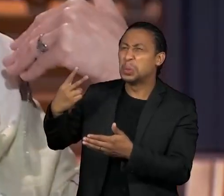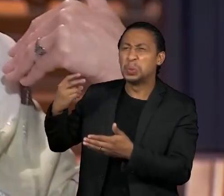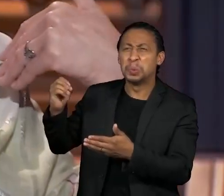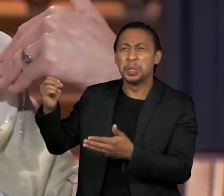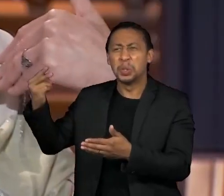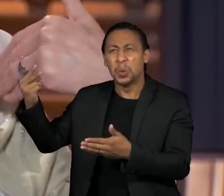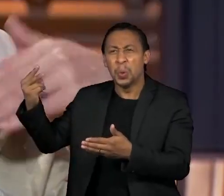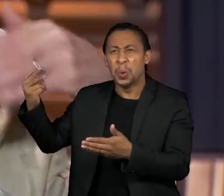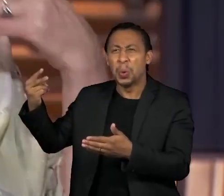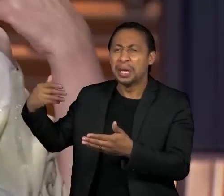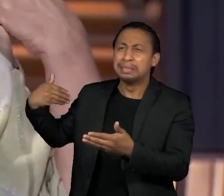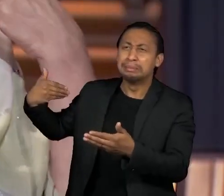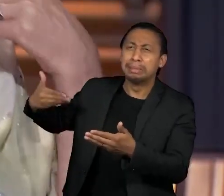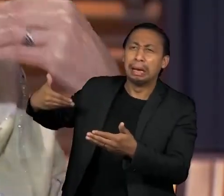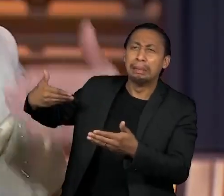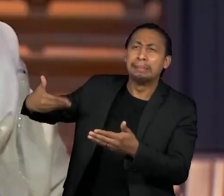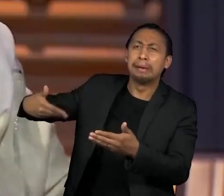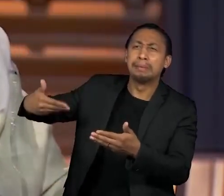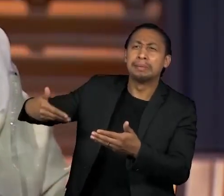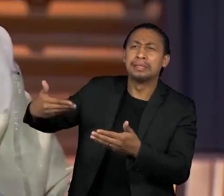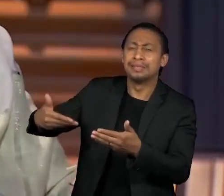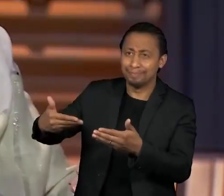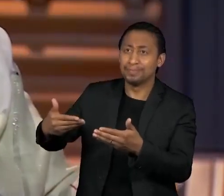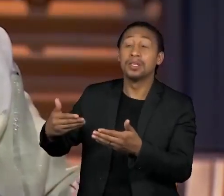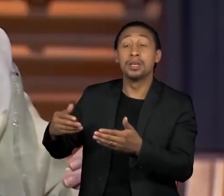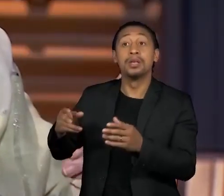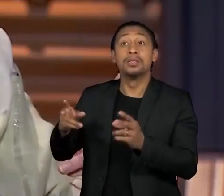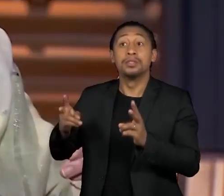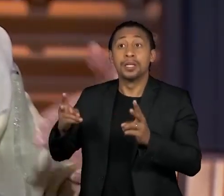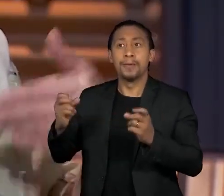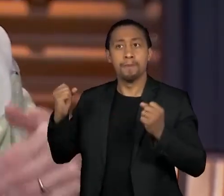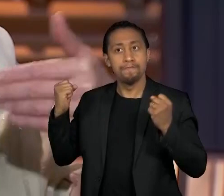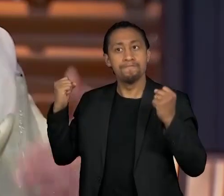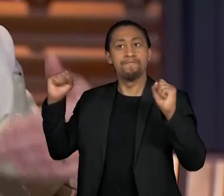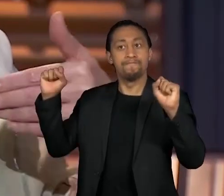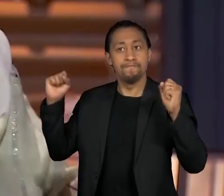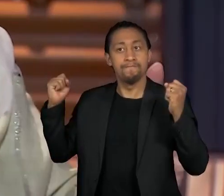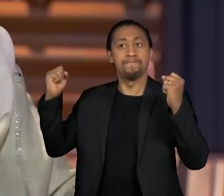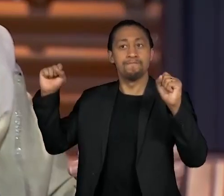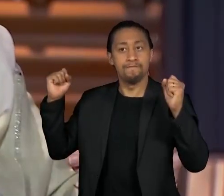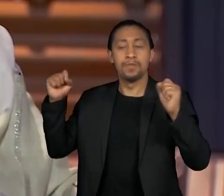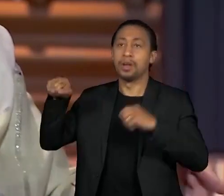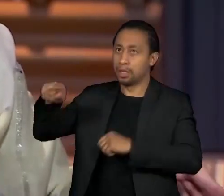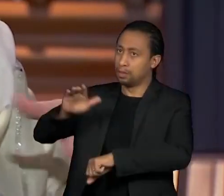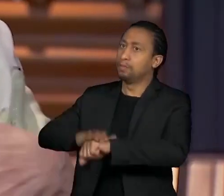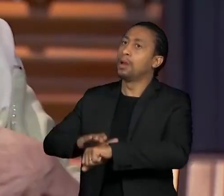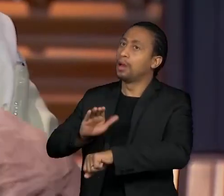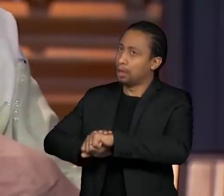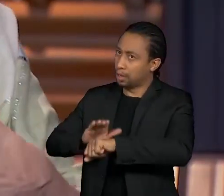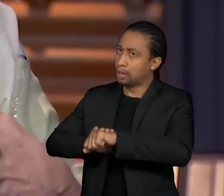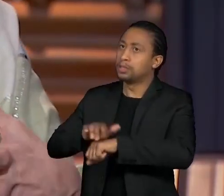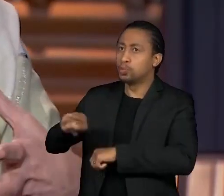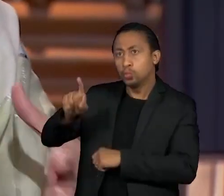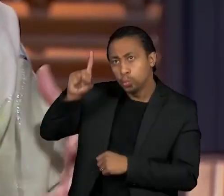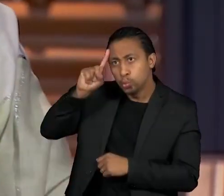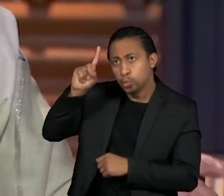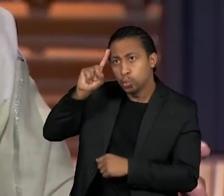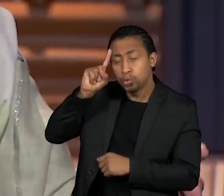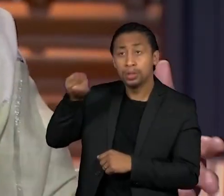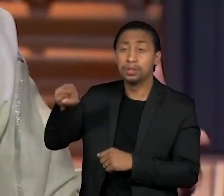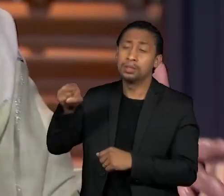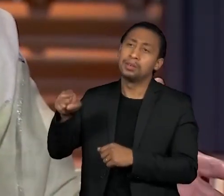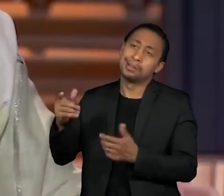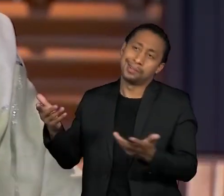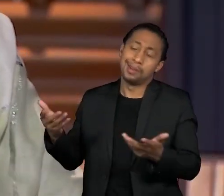antes de muito exercício todos os dias muito muito muito e tem uma condição mais